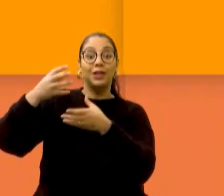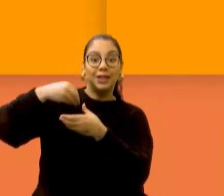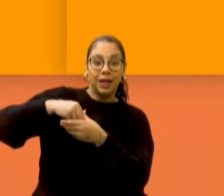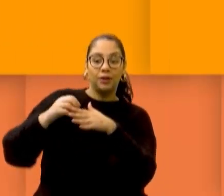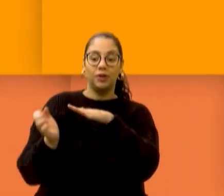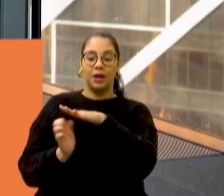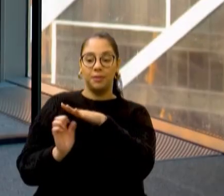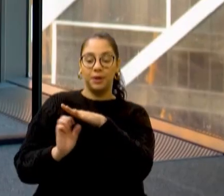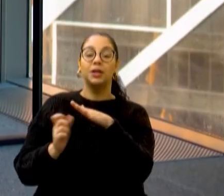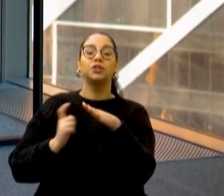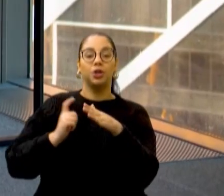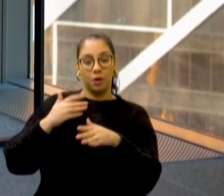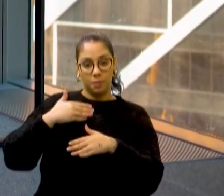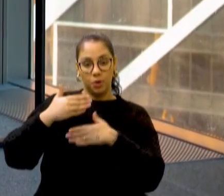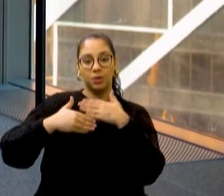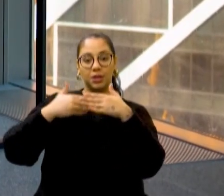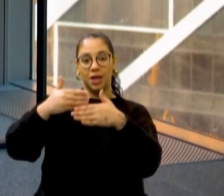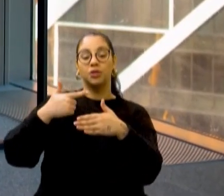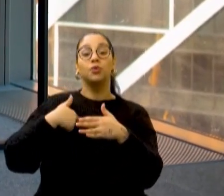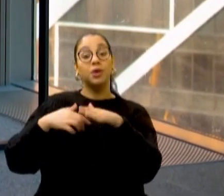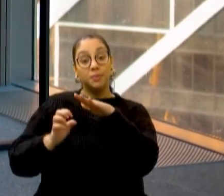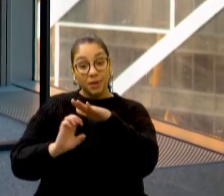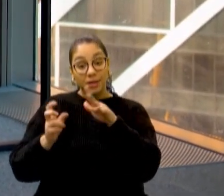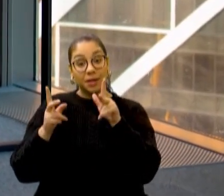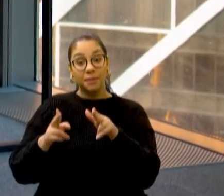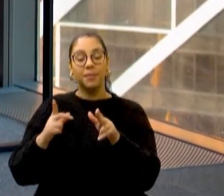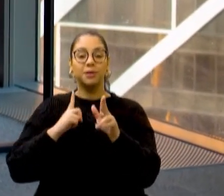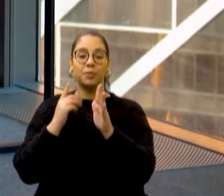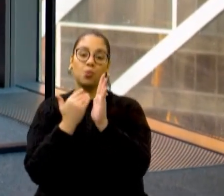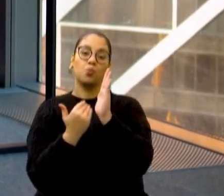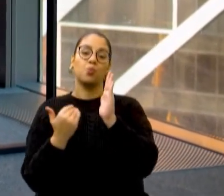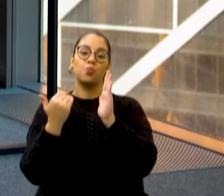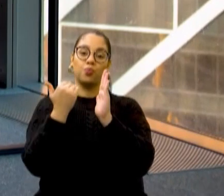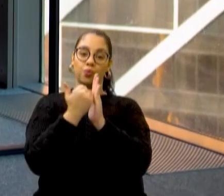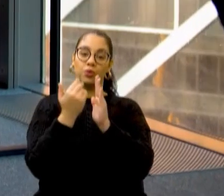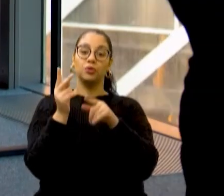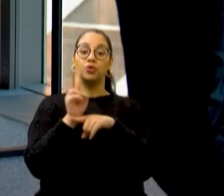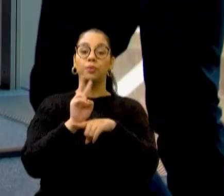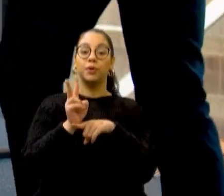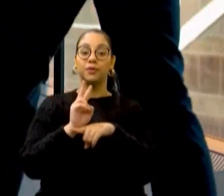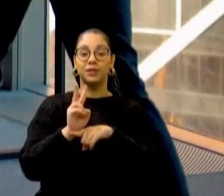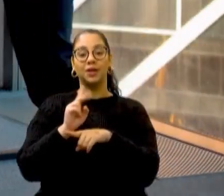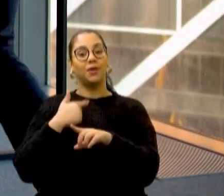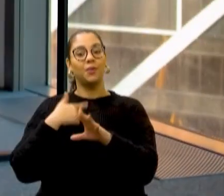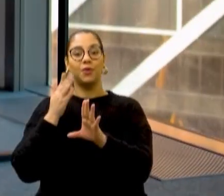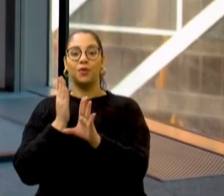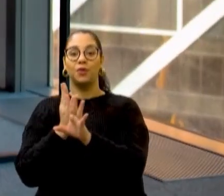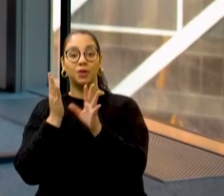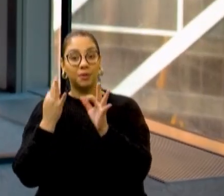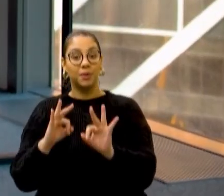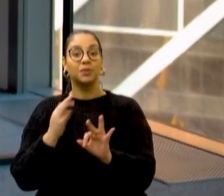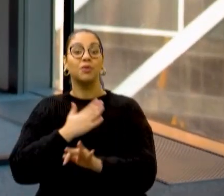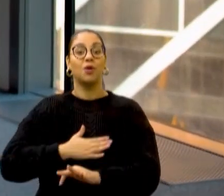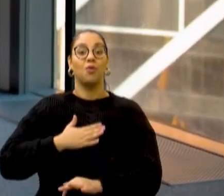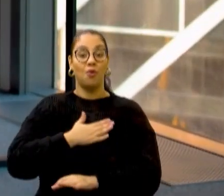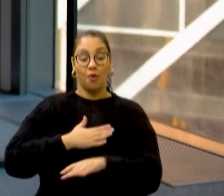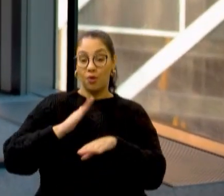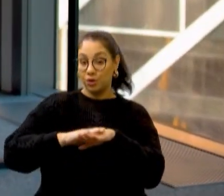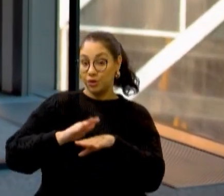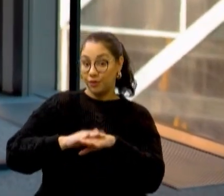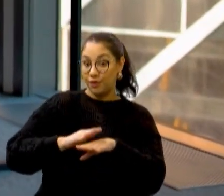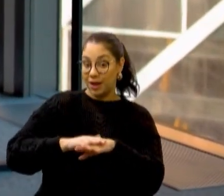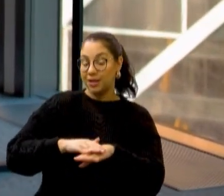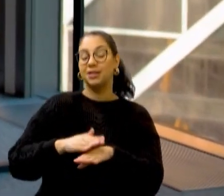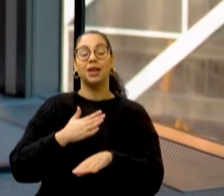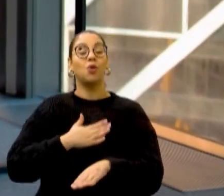então Participei de um processo na mesma empresa eu fui promovida a supervisão e ali Eu me encontrei realmente é o que eu gosto